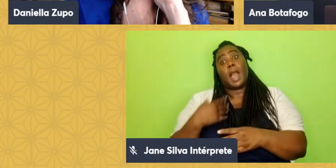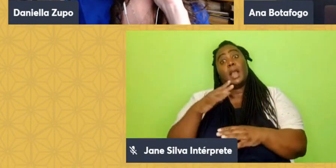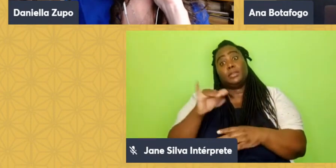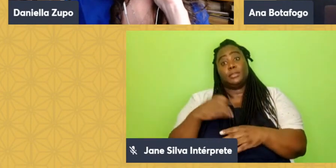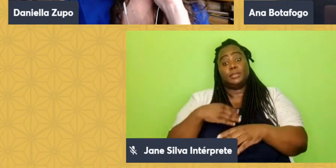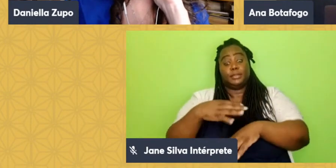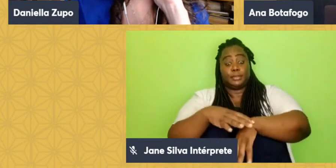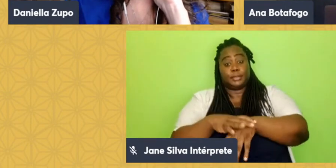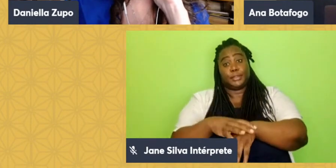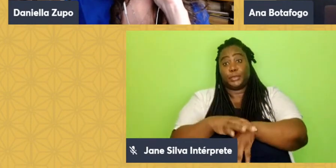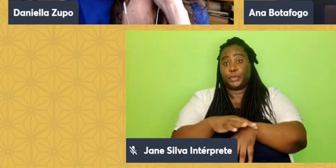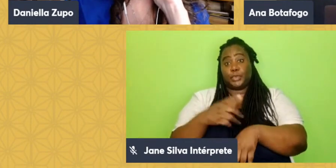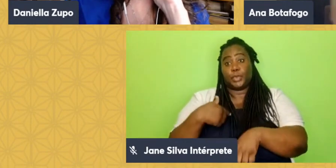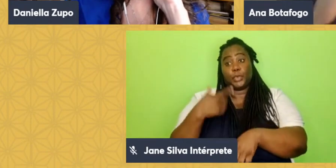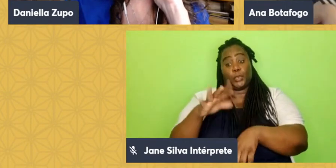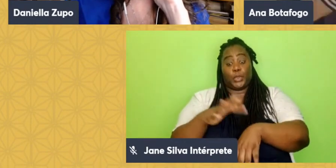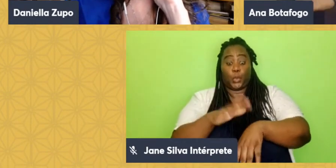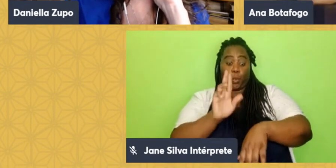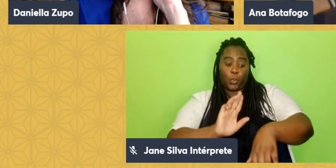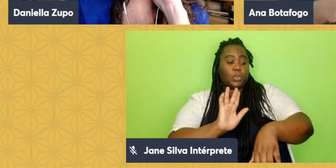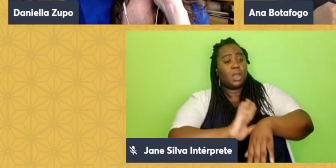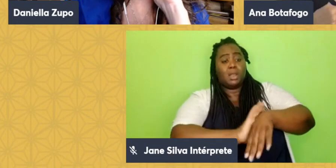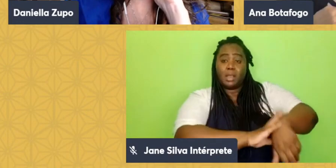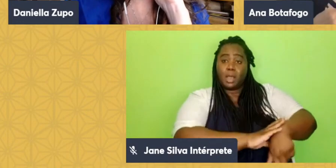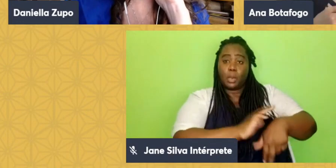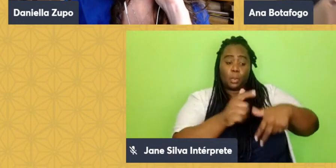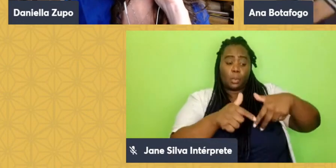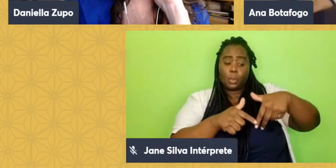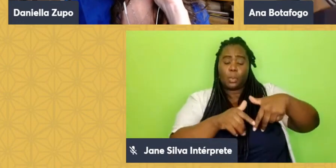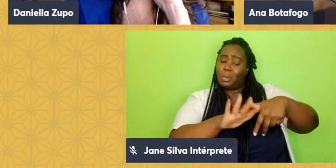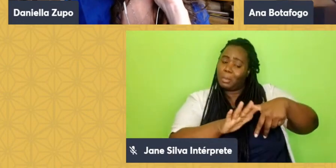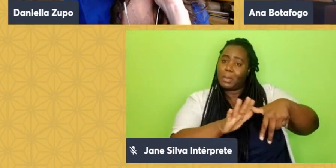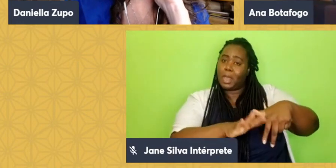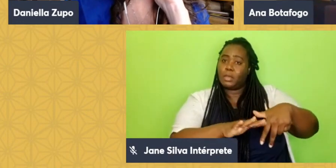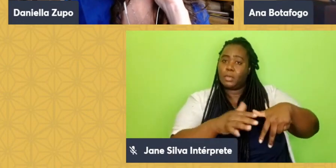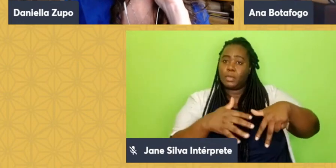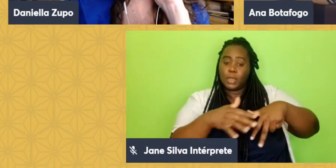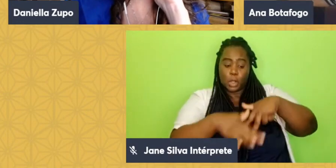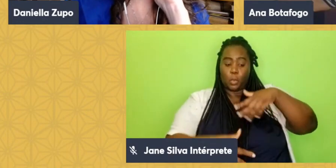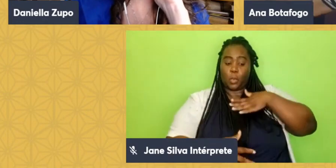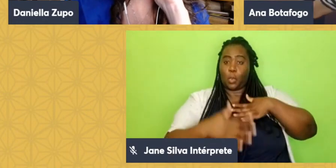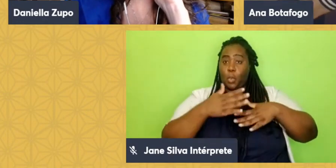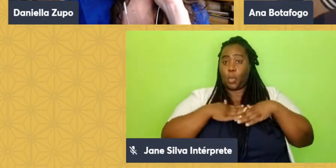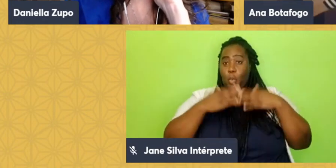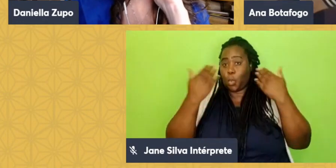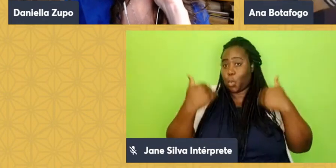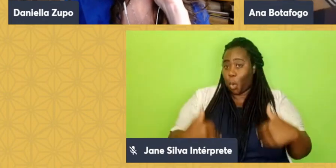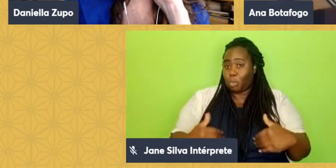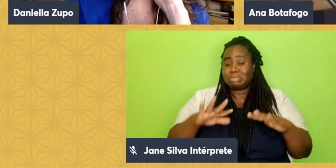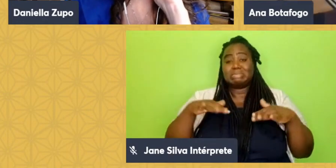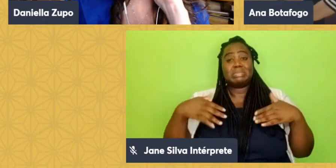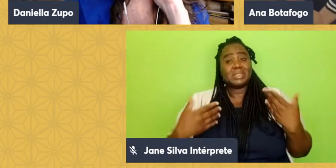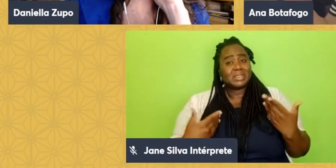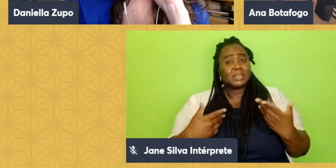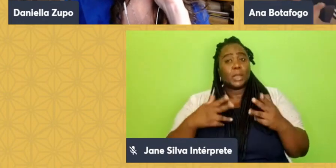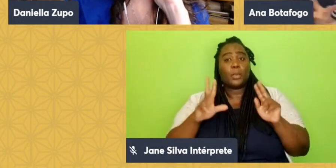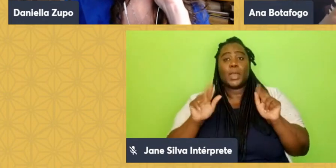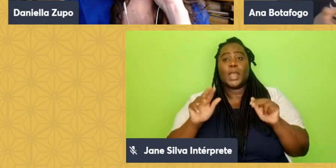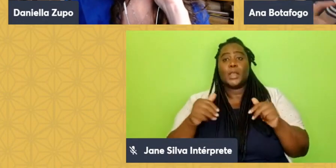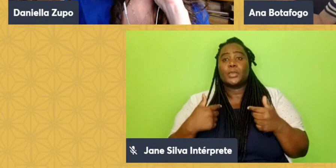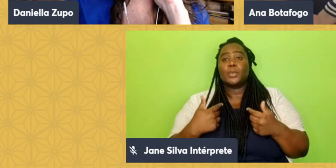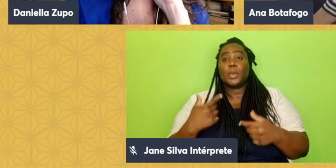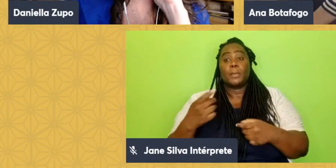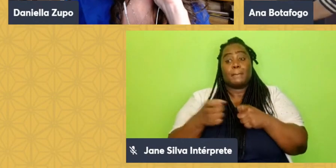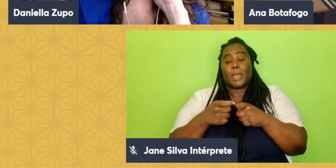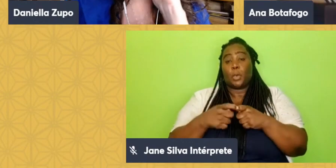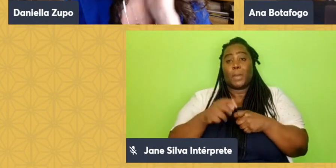tornozelo não ia exercitar esse tornozelo Mas e o resto do corpo a gente tem um corpo inteiro eu nunca pude o meu